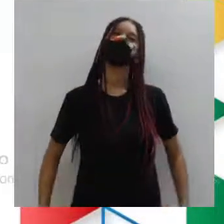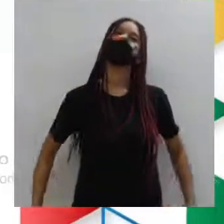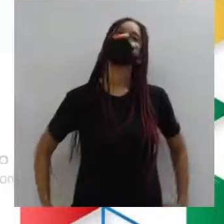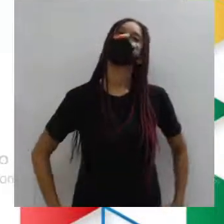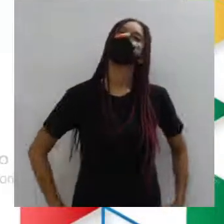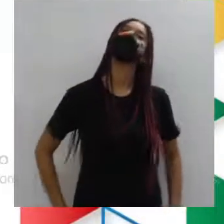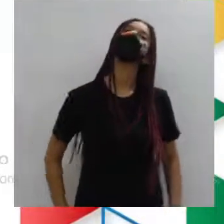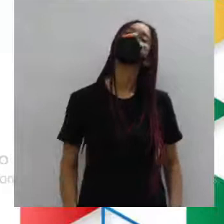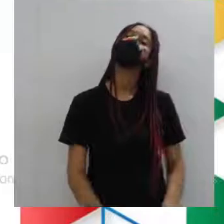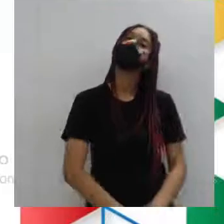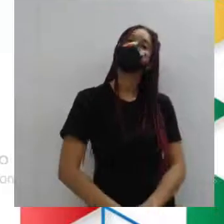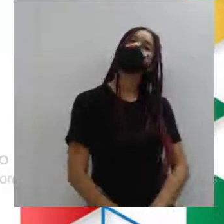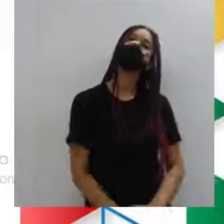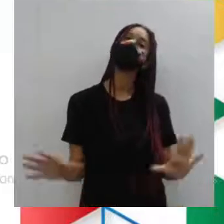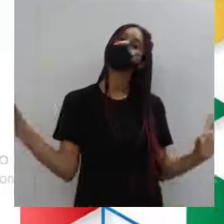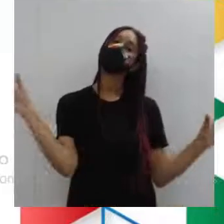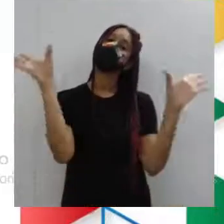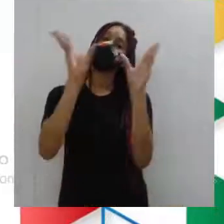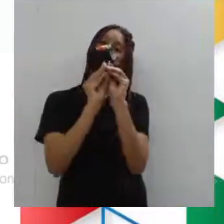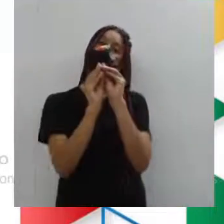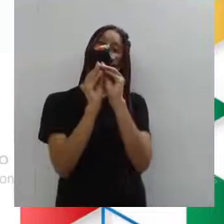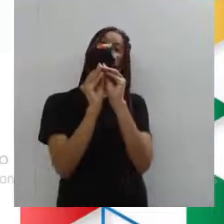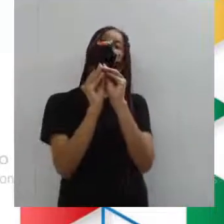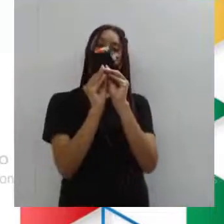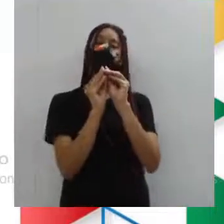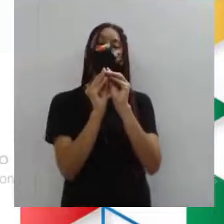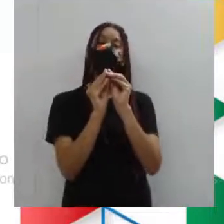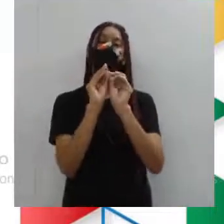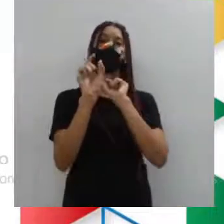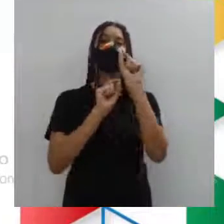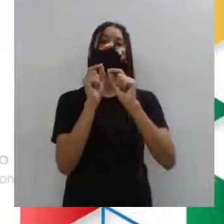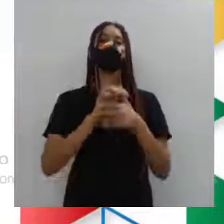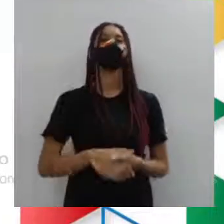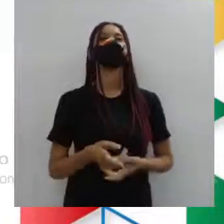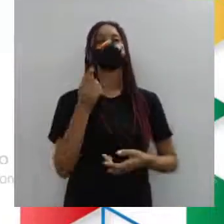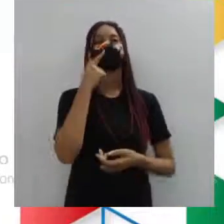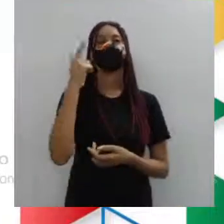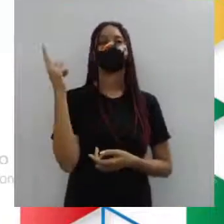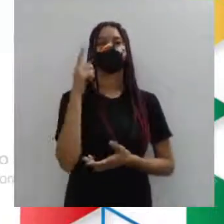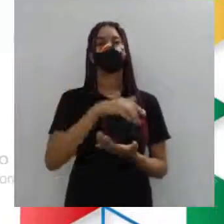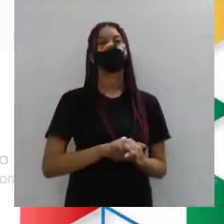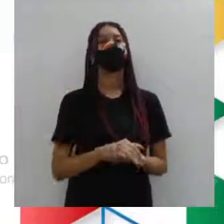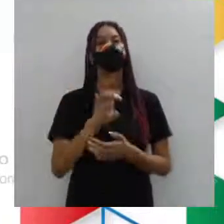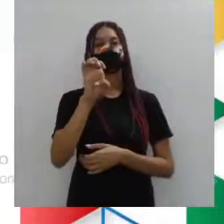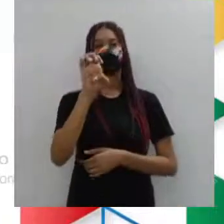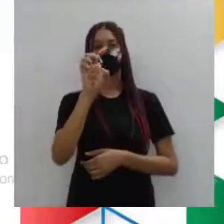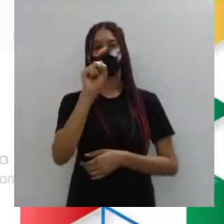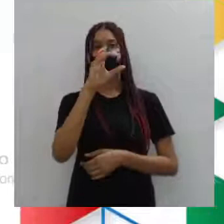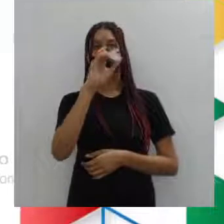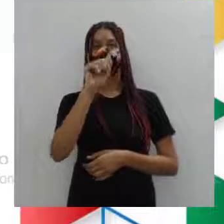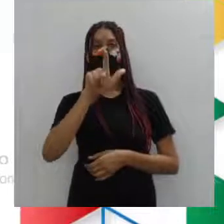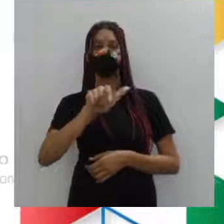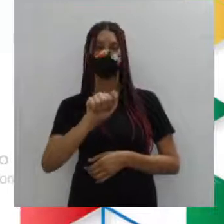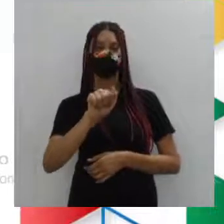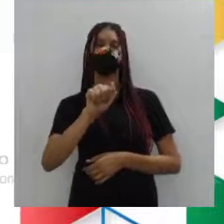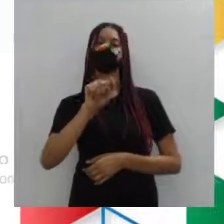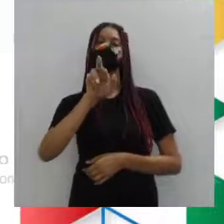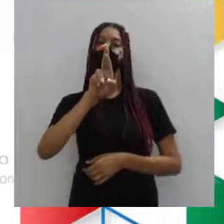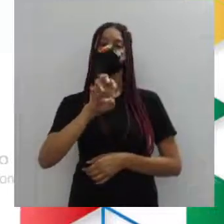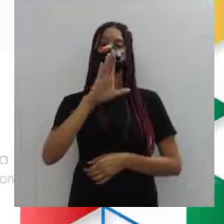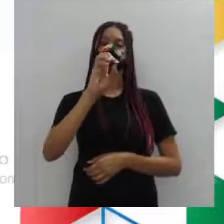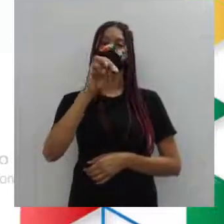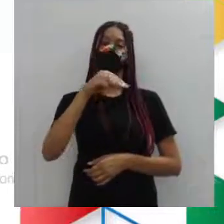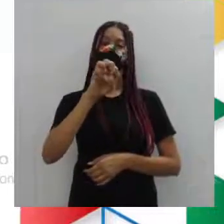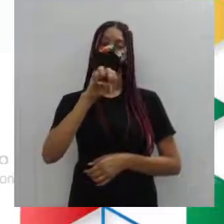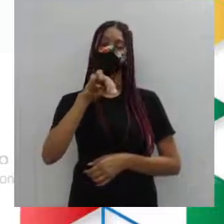geralzão aí da nossa razão entre os segmentos, tá bom? Escala recomendadas, escala de ampliação, natural e redução